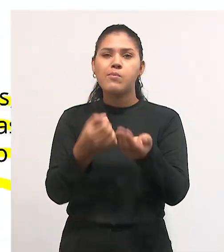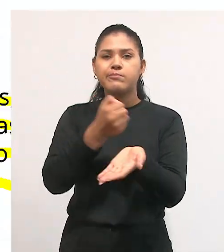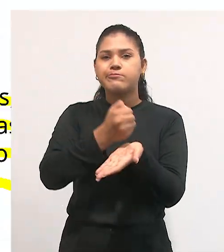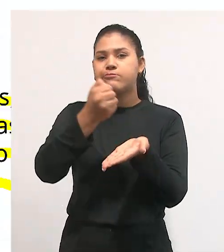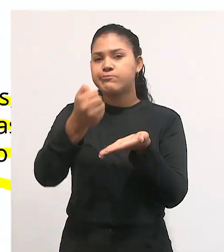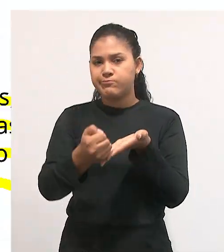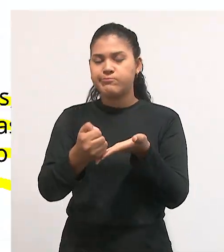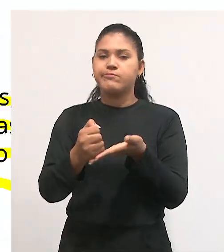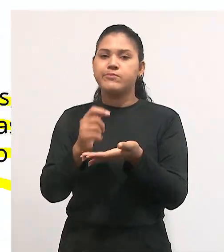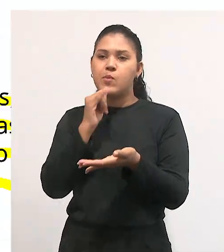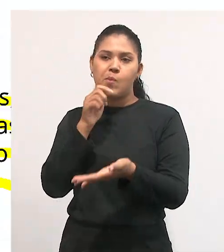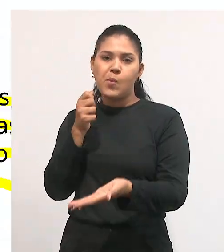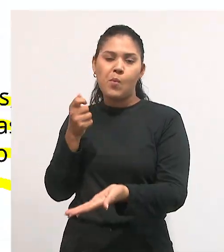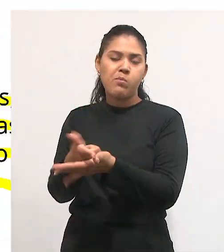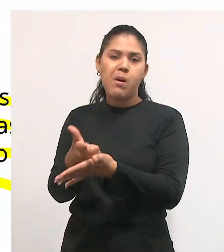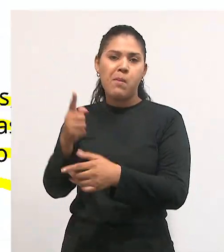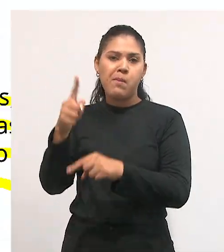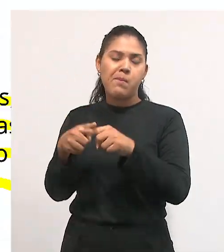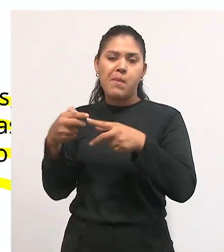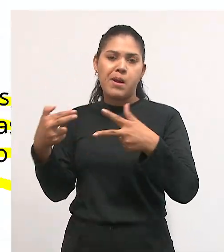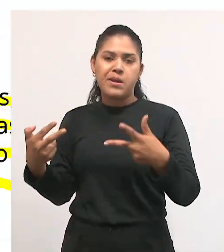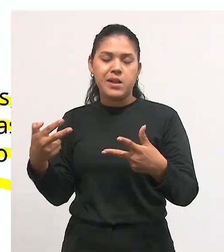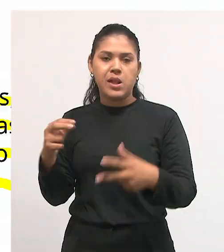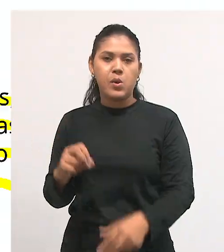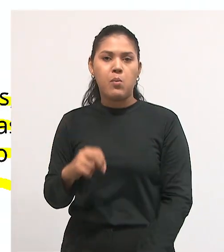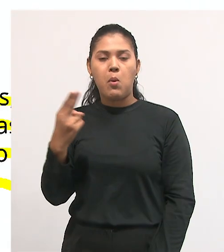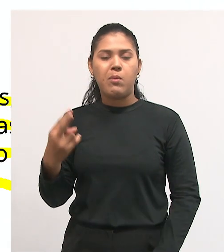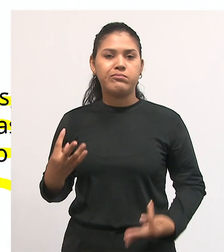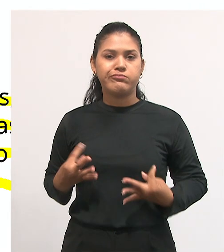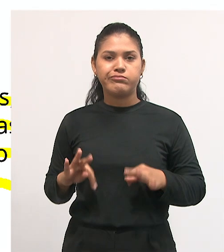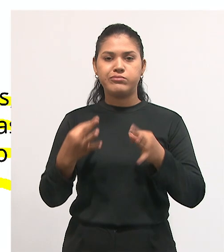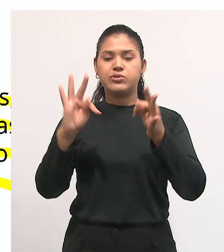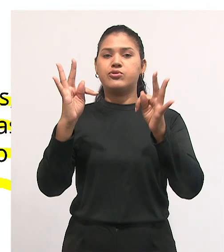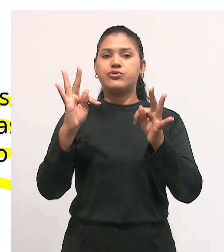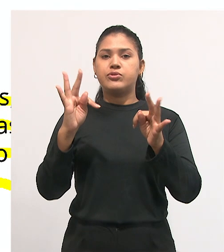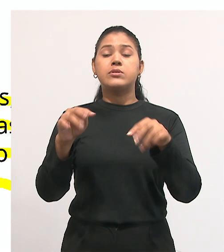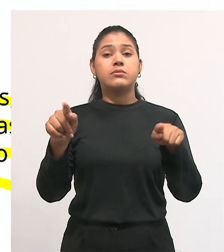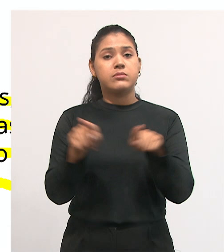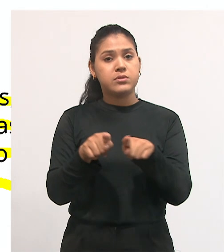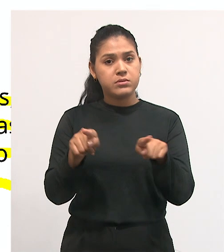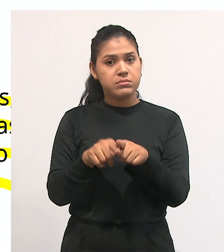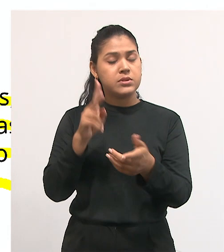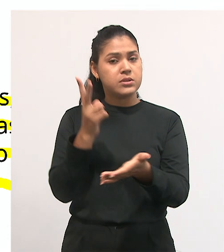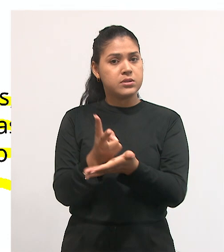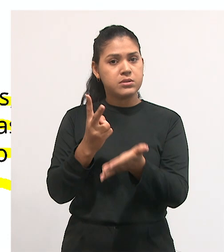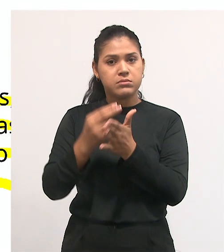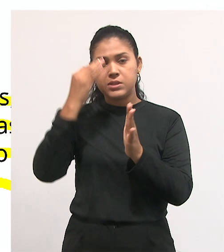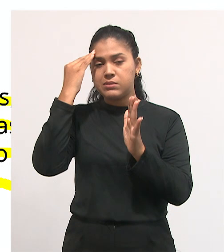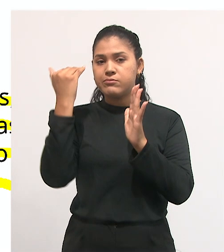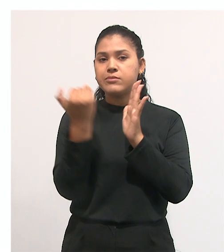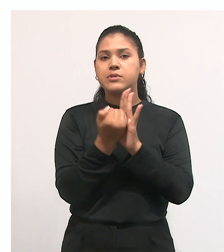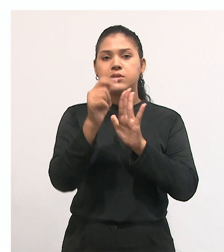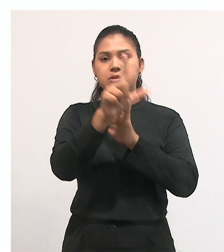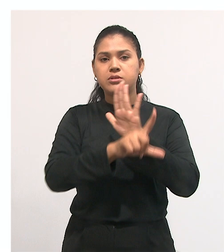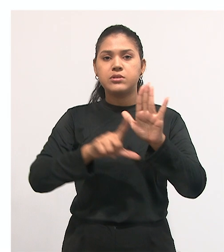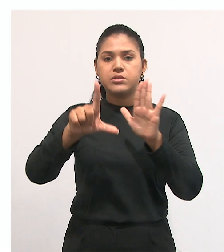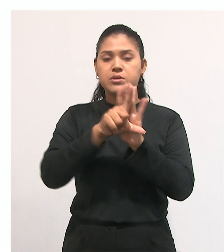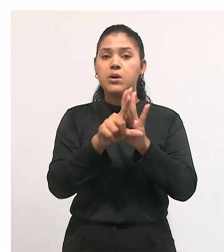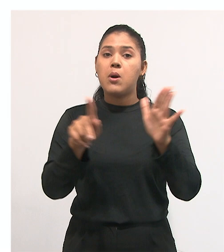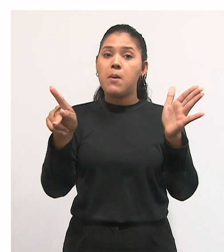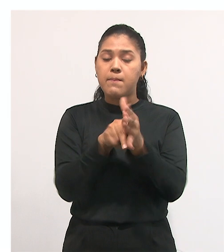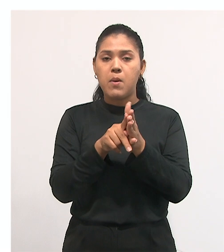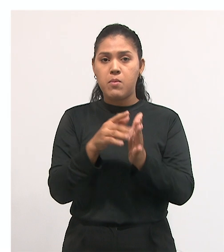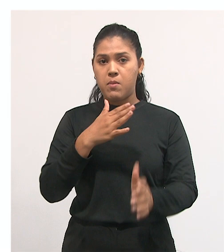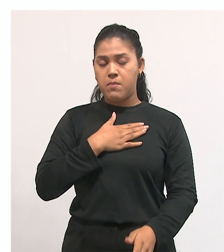para aquisição de uma nova tecnologia e as legislações que estão vigentes naquela cidade,